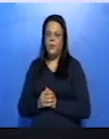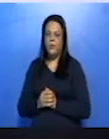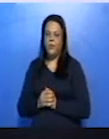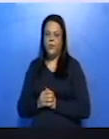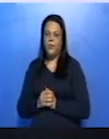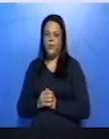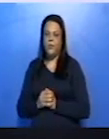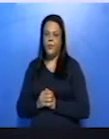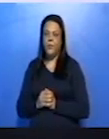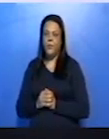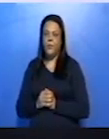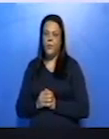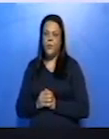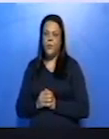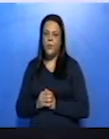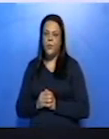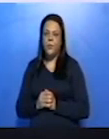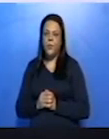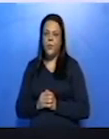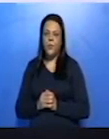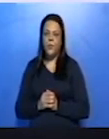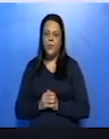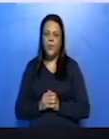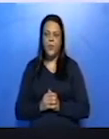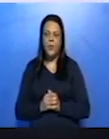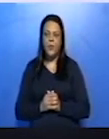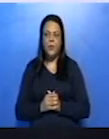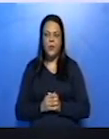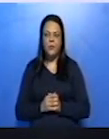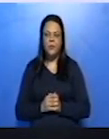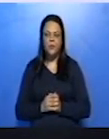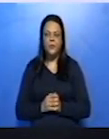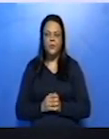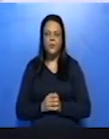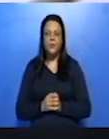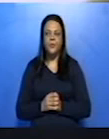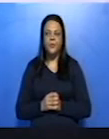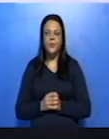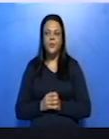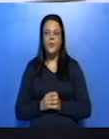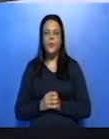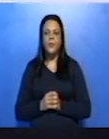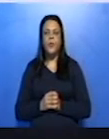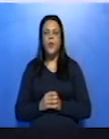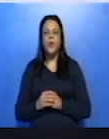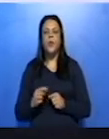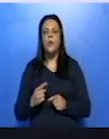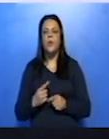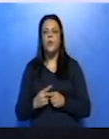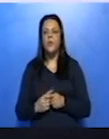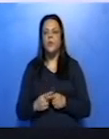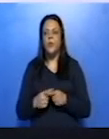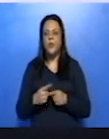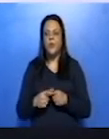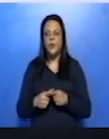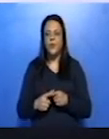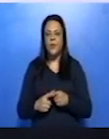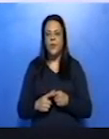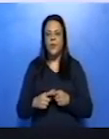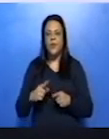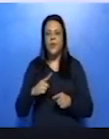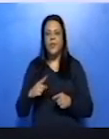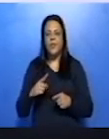oração subordinada, substantiva, até aí tudo bem. Classificada como subjetiva, porque ela